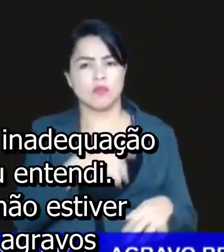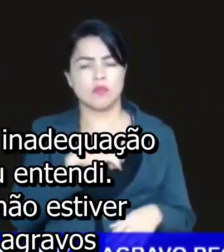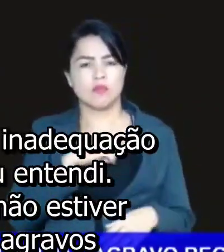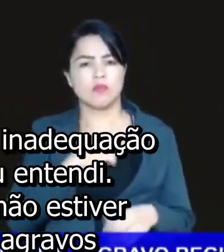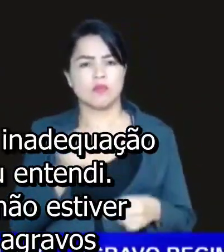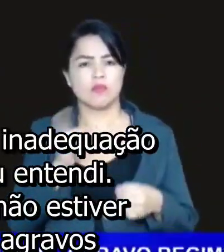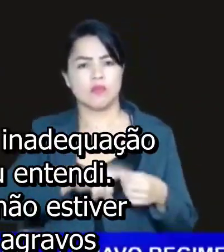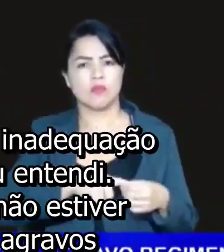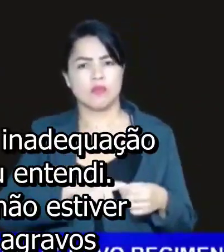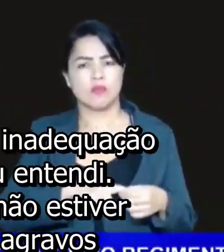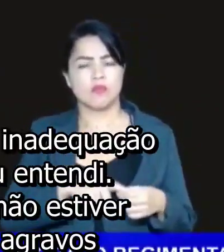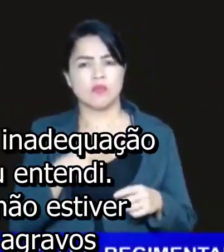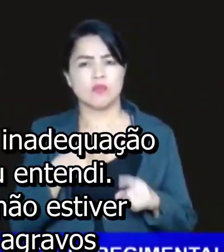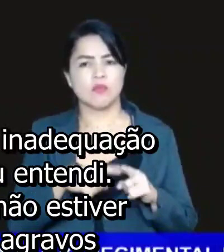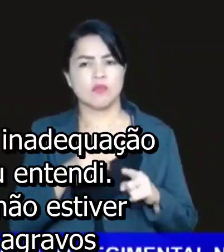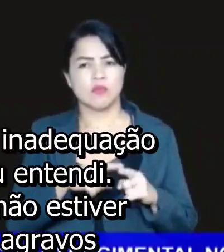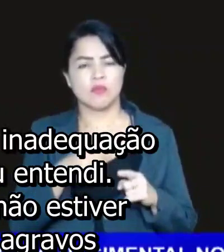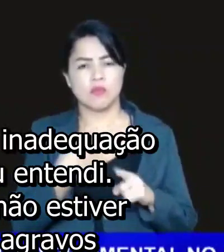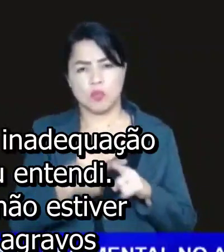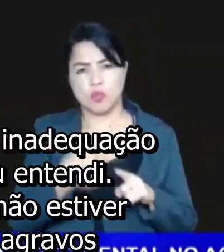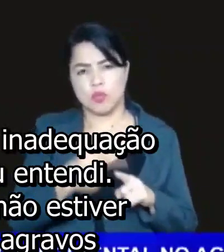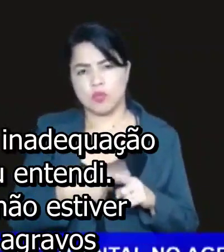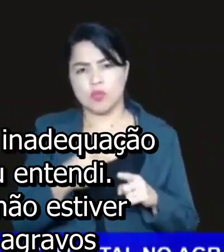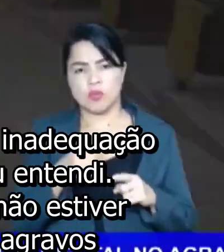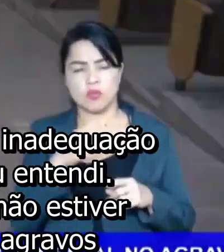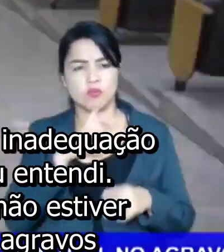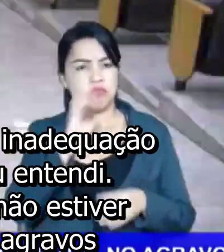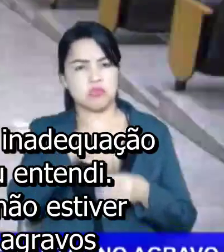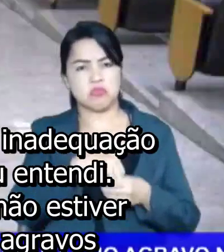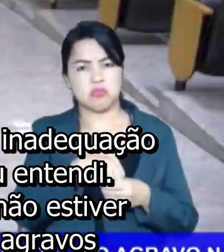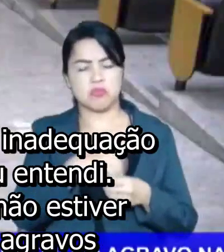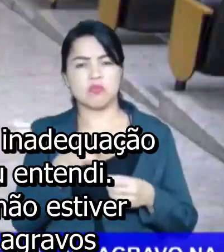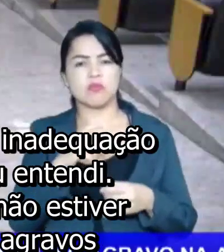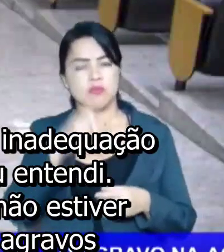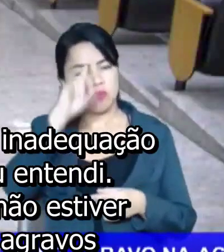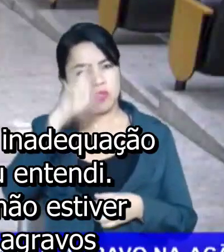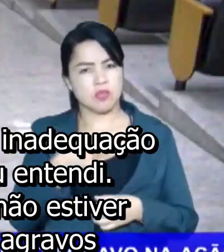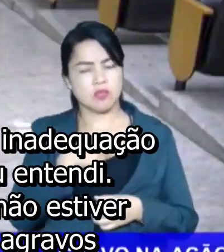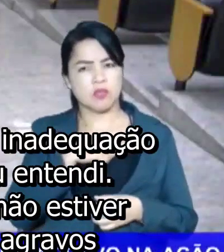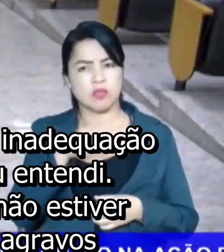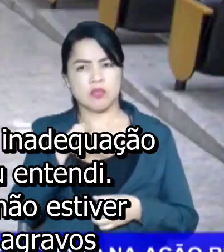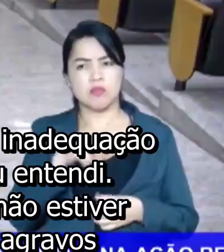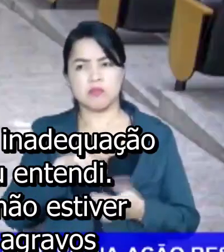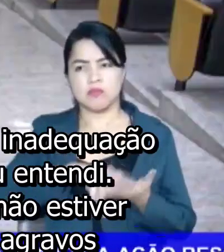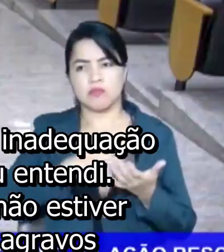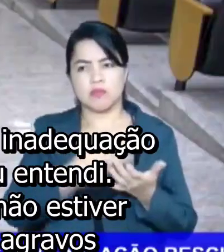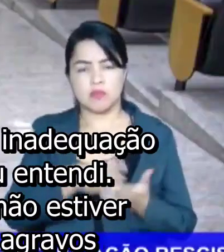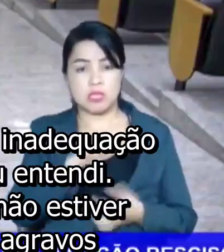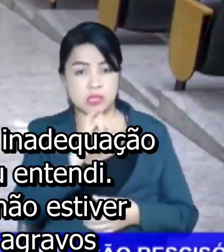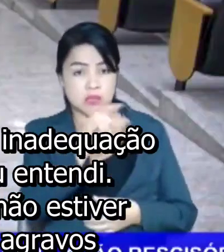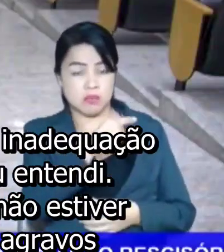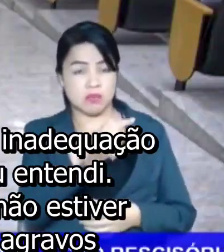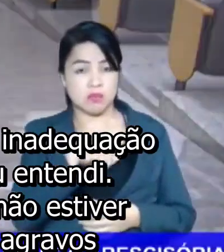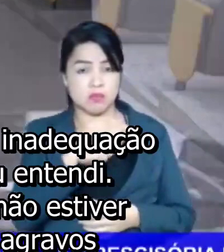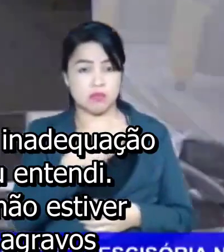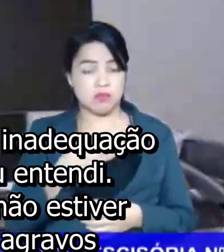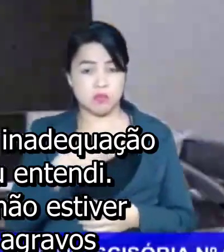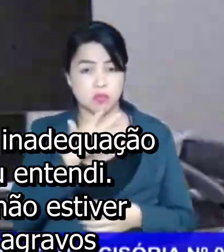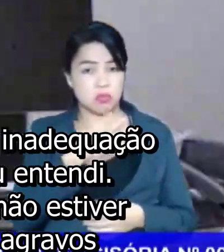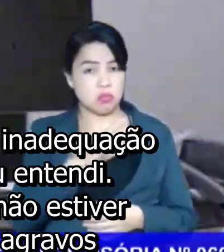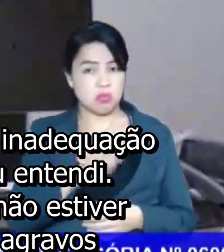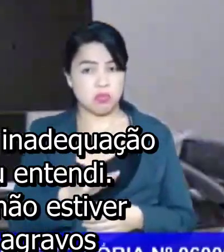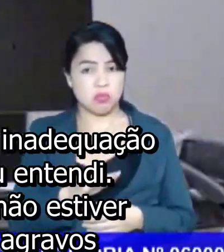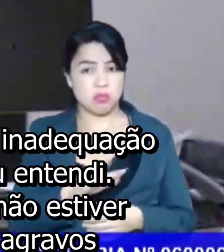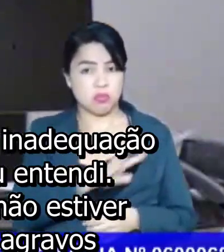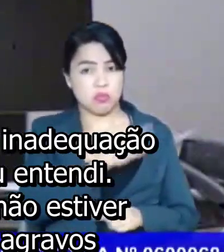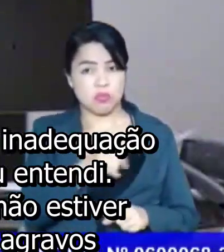pela inadequação da via eleita, pelo não Perfeito. cabimento da ação rescisória. Foi isso que eu entendi. Ou seja, em tradução, se Vossa Excelência não estiver